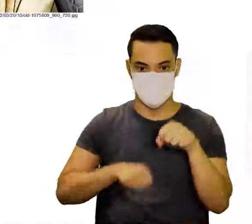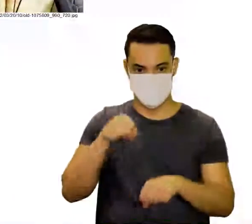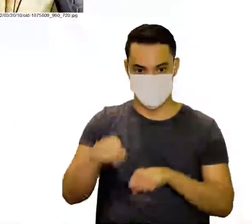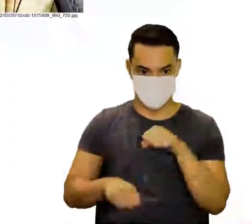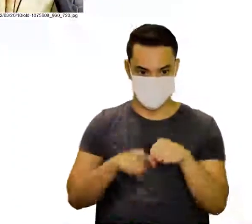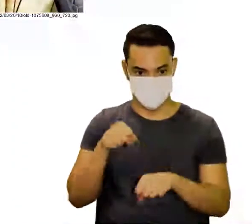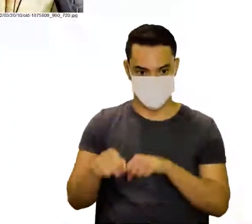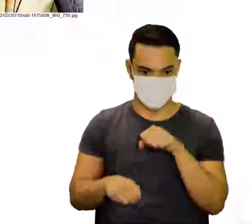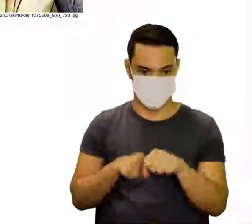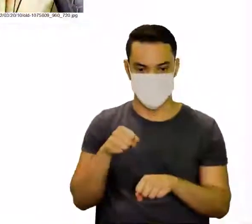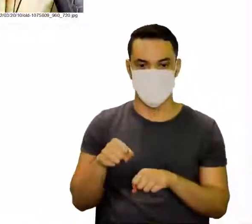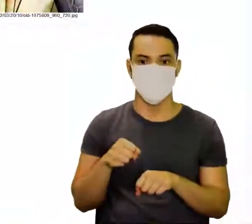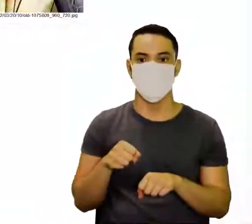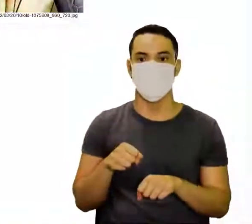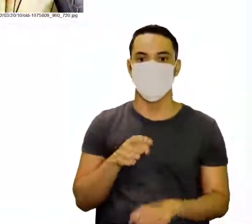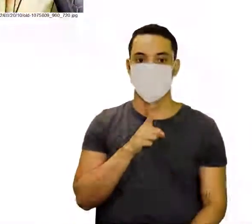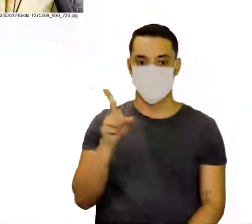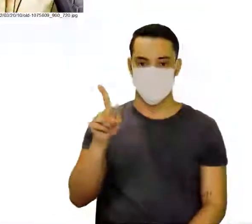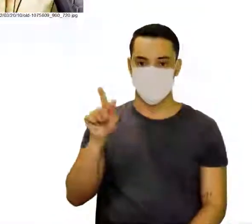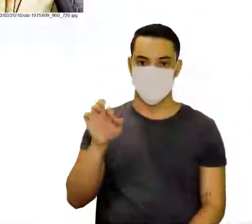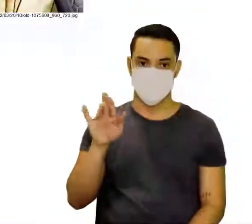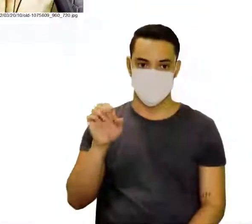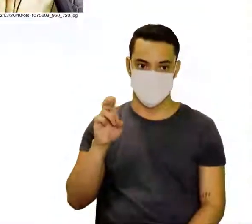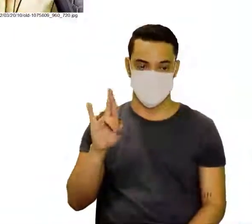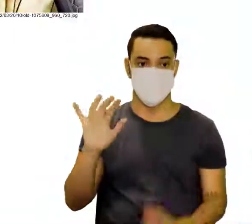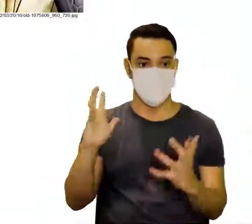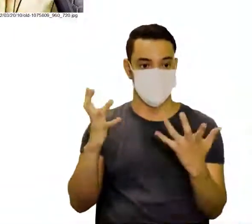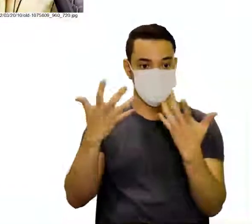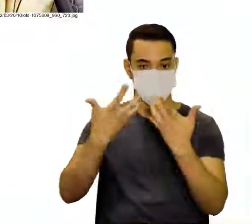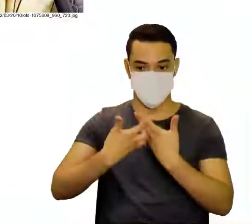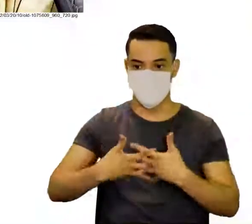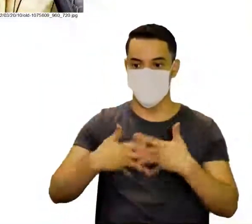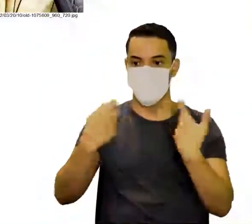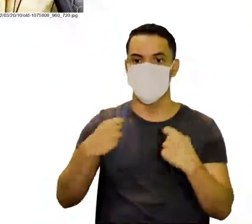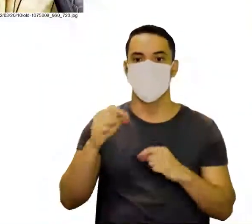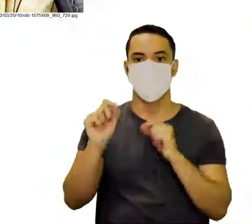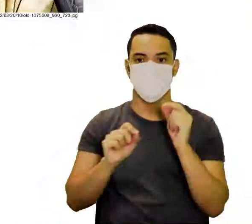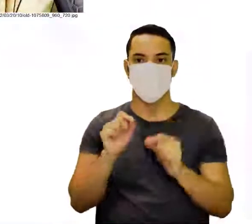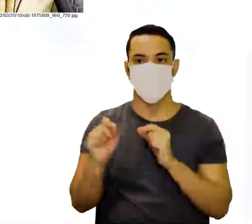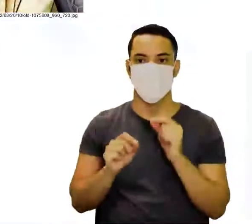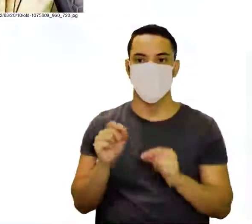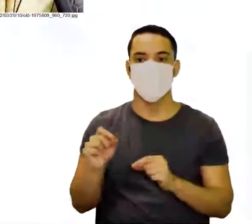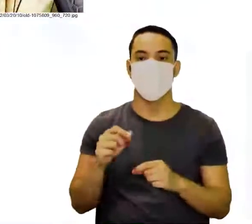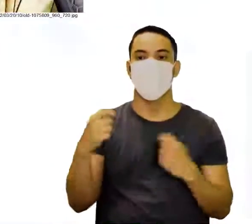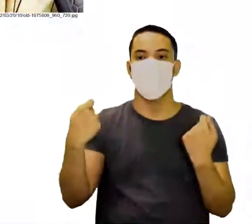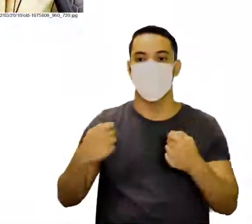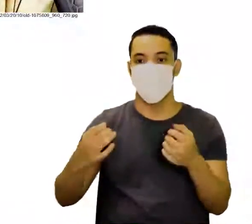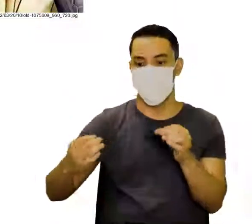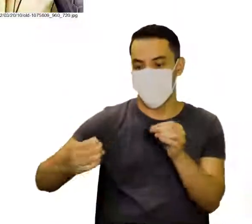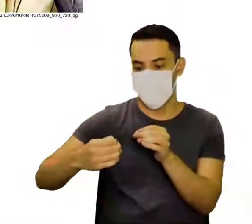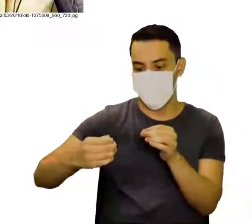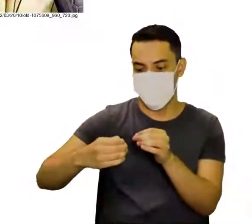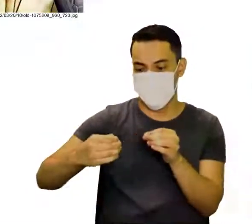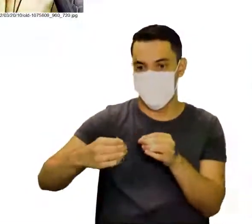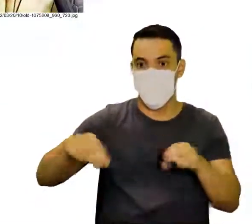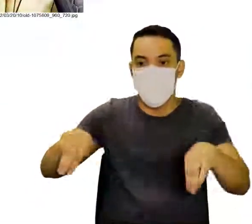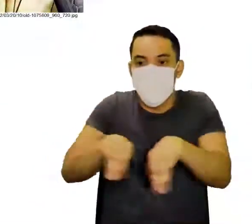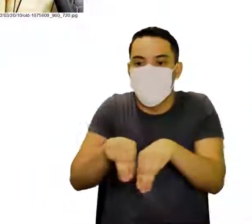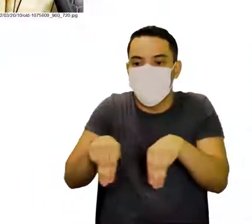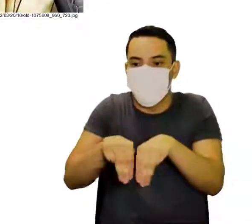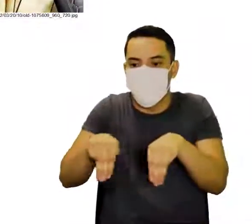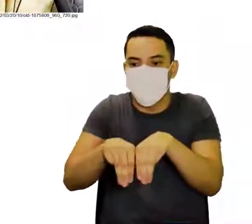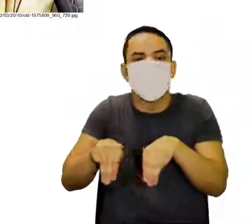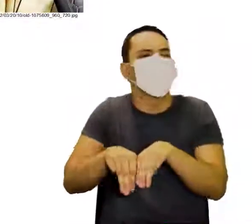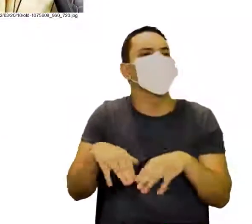ok? Esse geradorzinho aqui, para ele funcionar, ele depende de indução eletromagnética. Professor, o que é